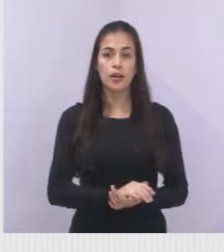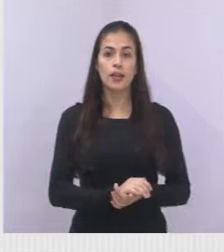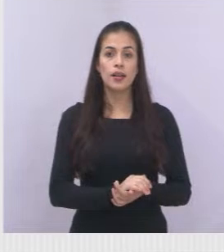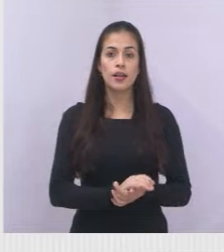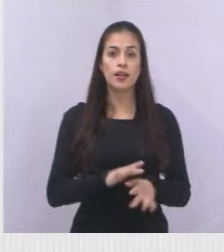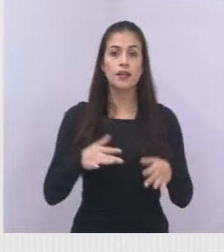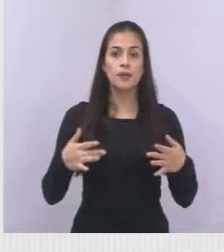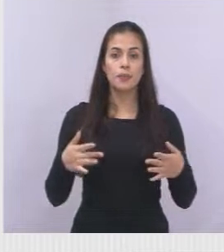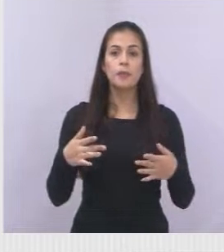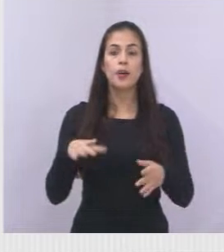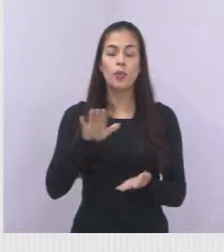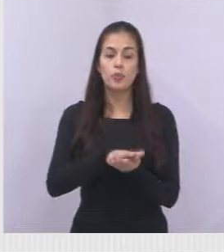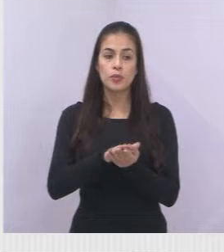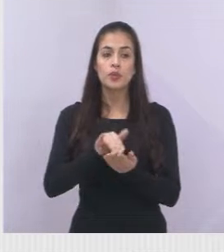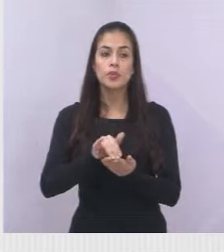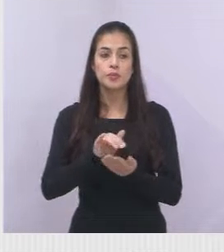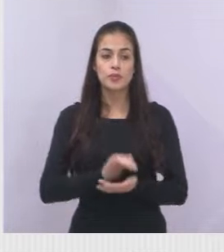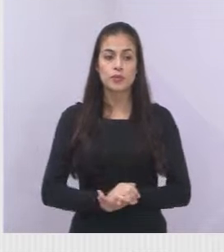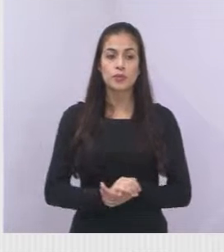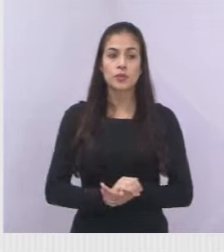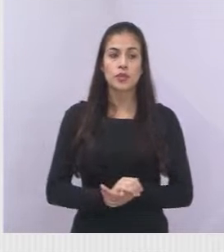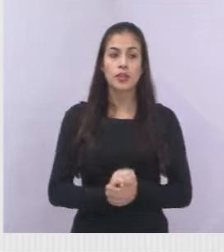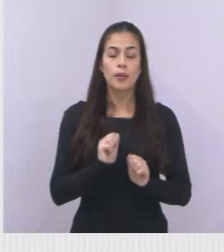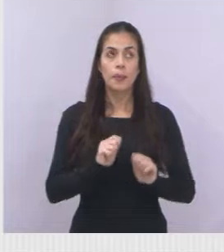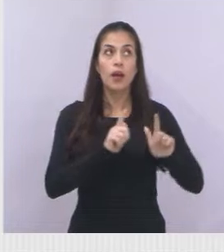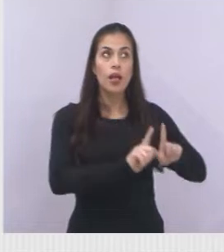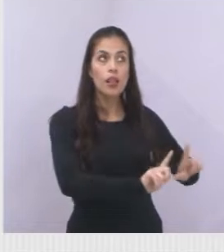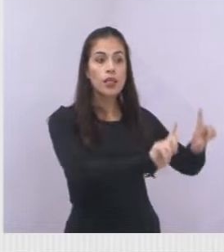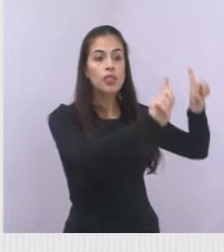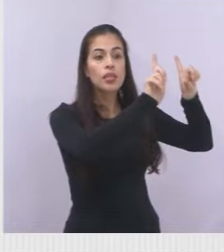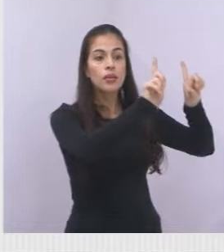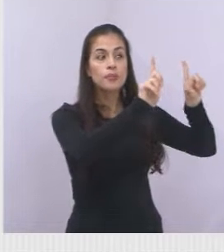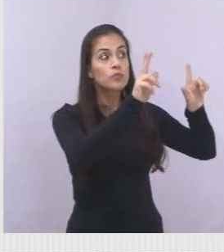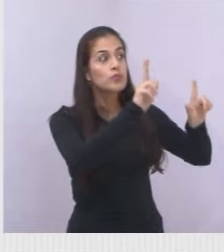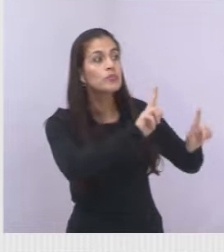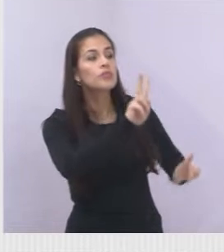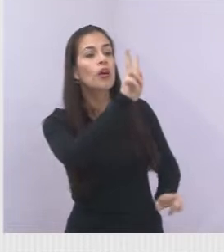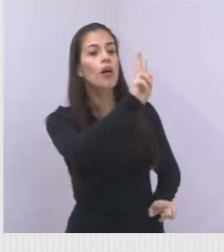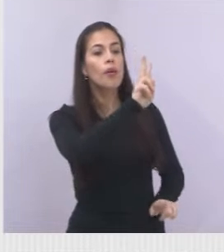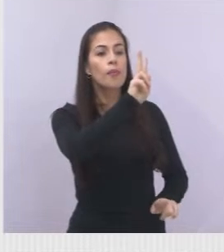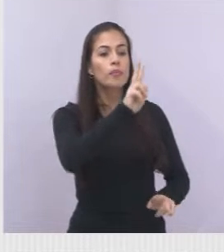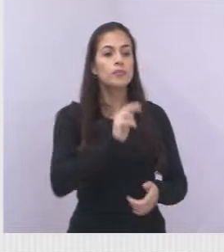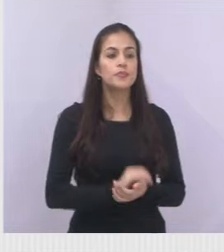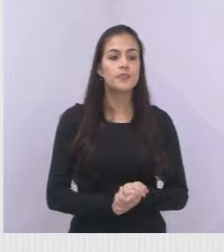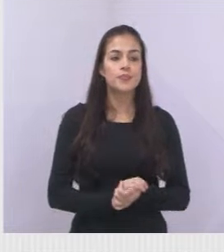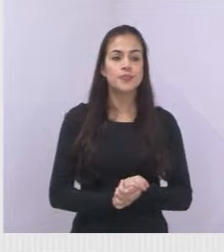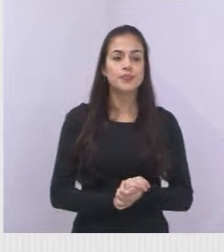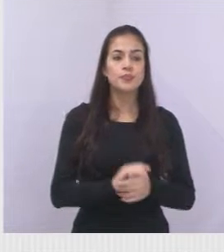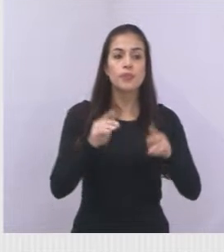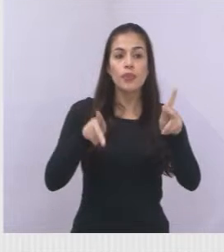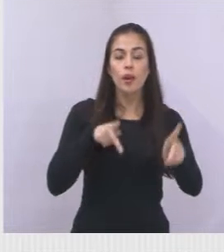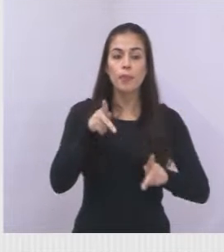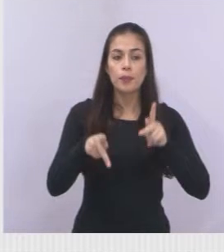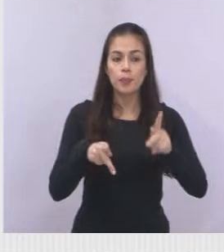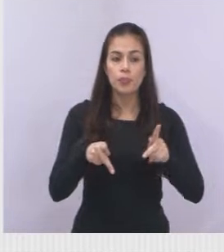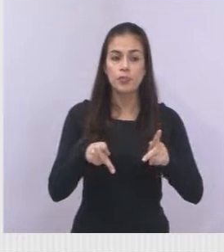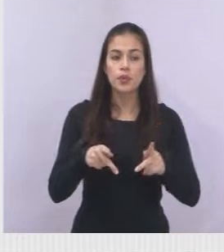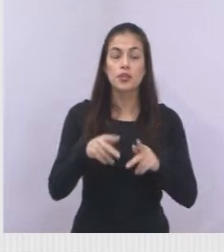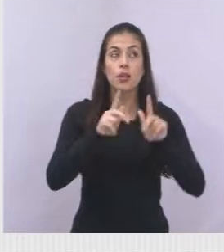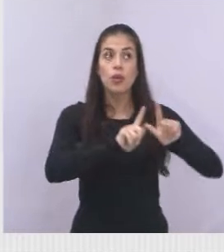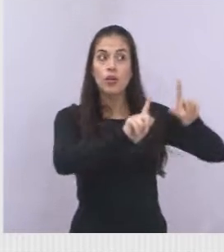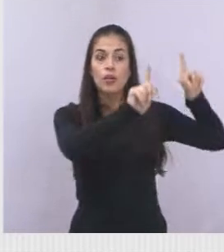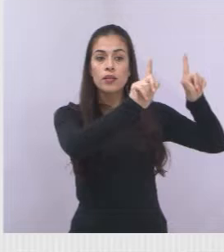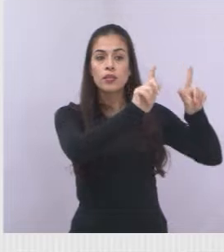município de Jacareí deverão fixar em locais visíveis ao público